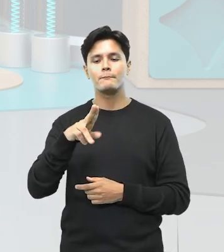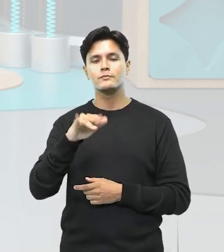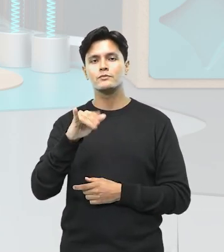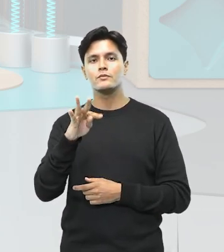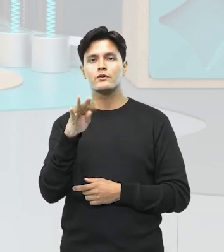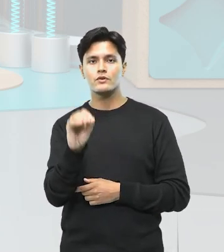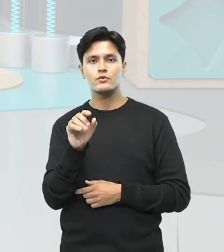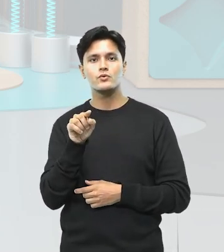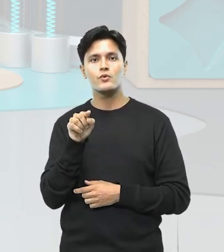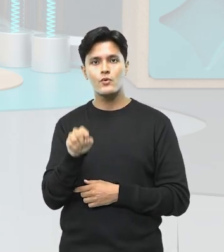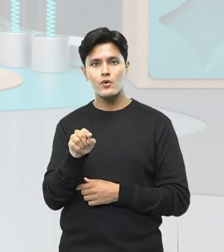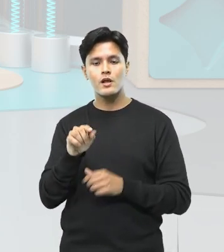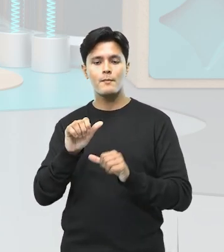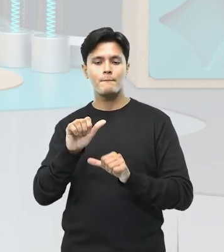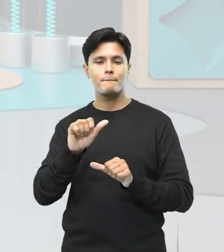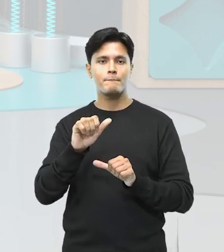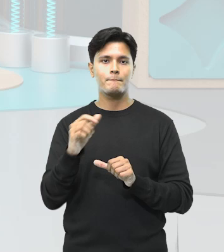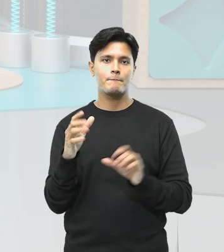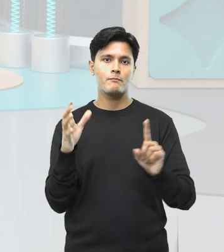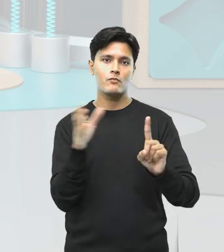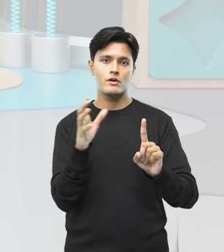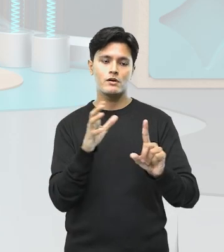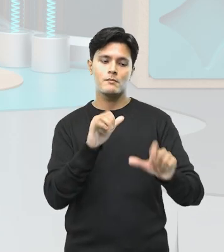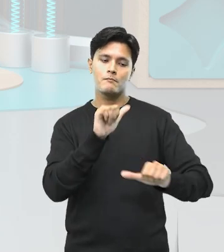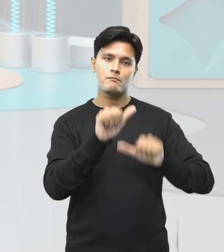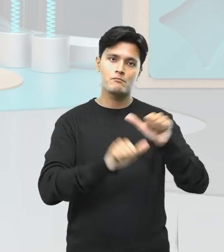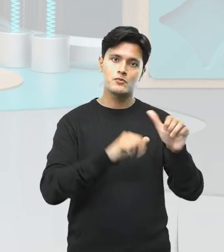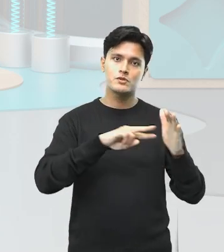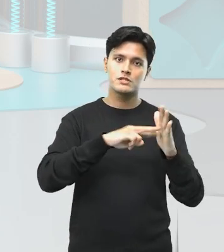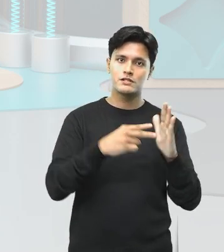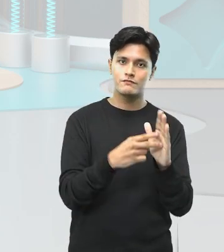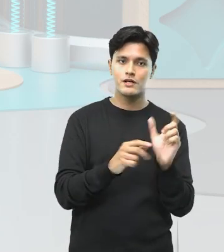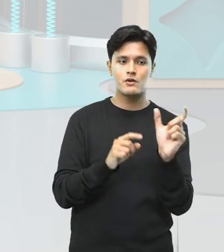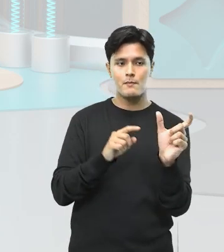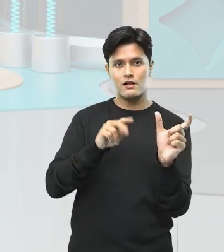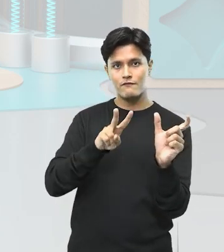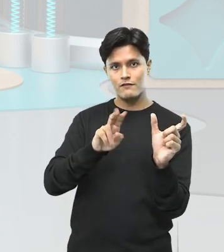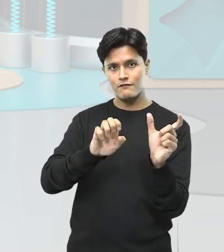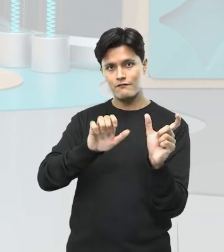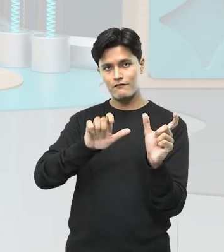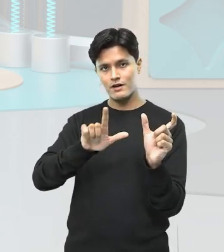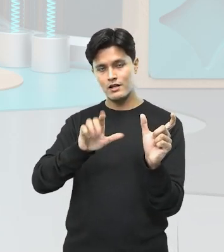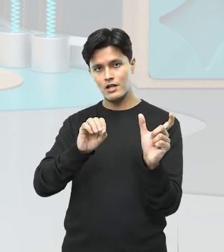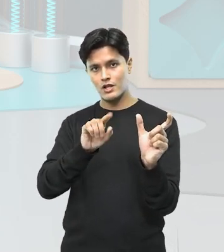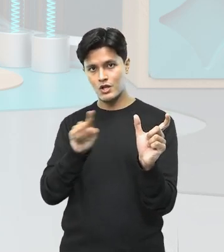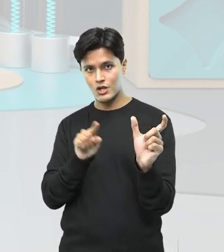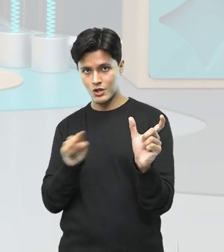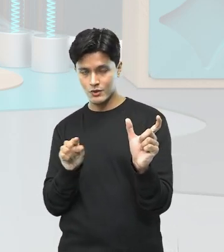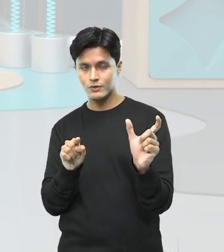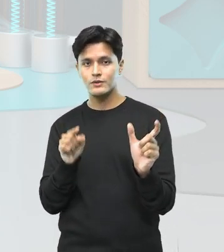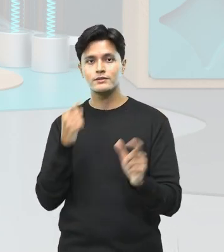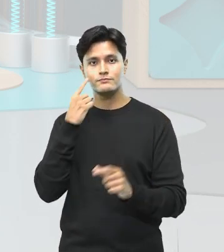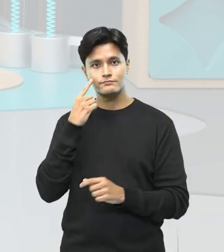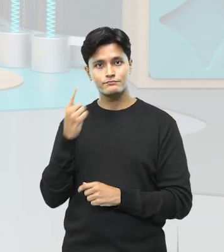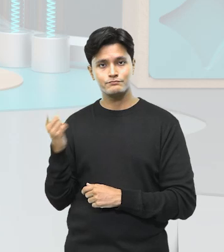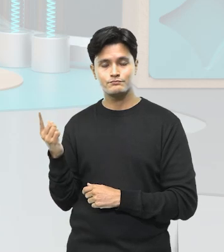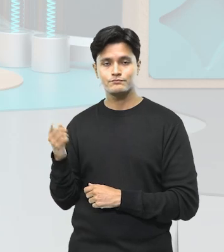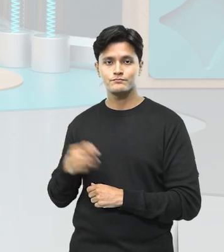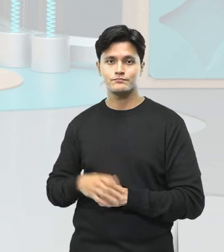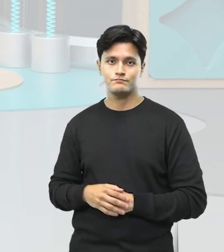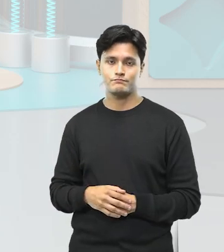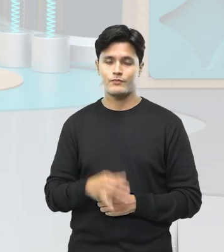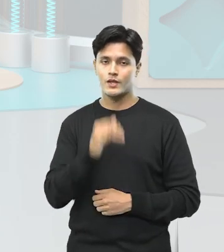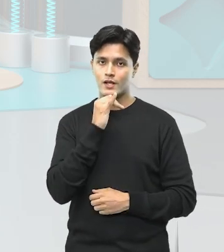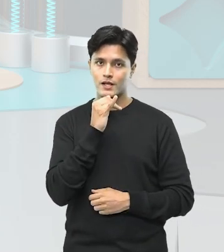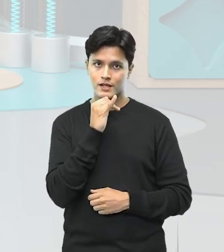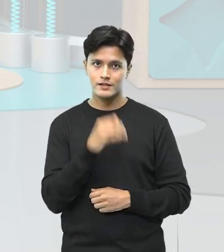está modificando o sentido da palavra veloz, que é um adjetivo. Se eu digo assim para vocês, o